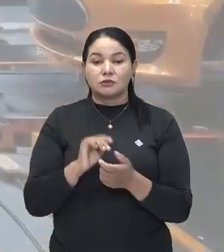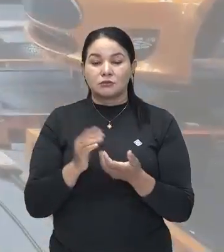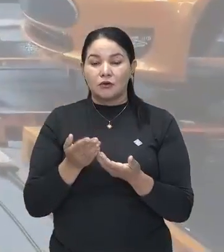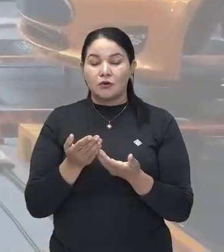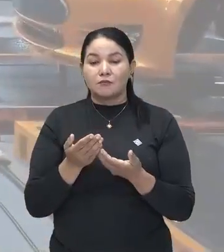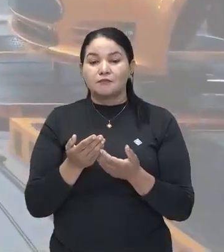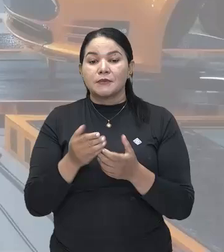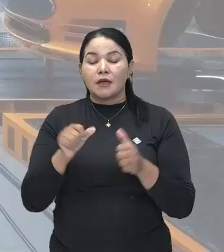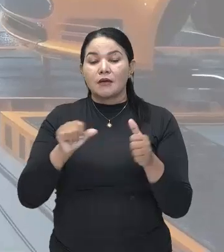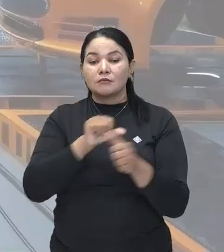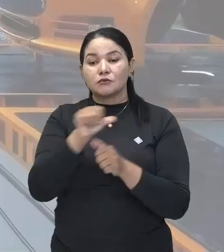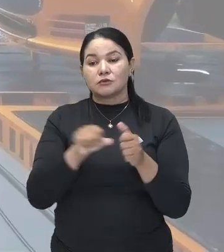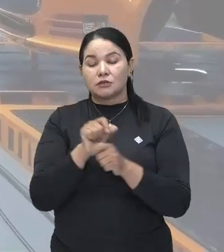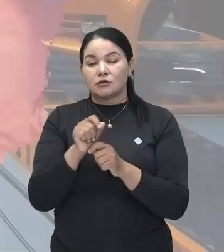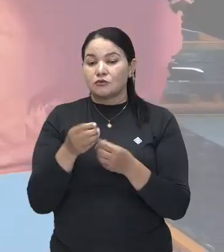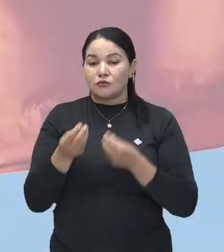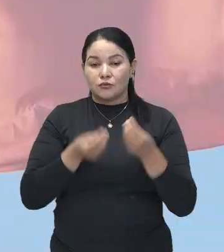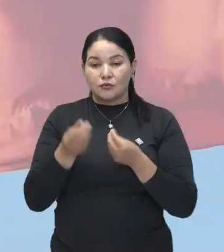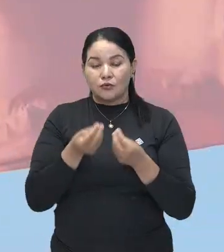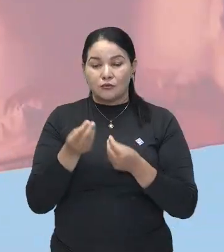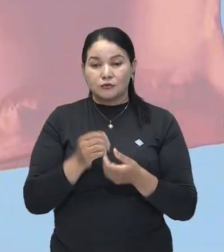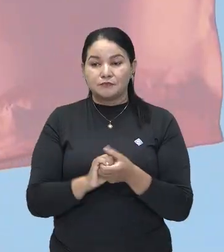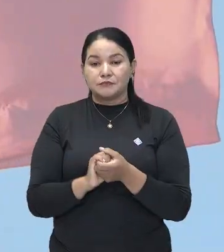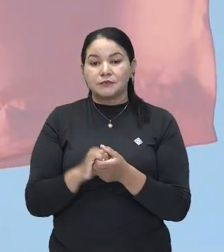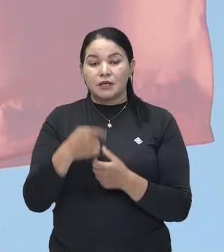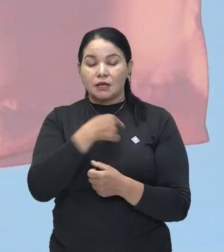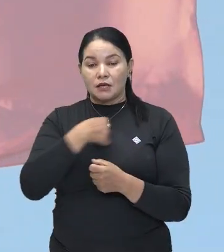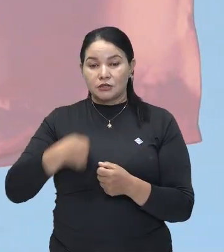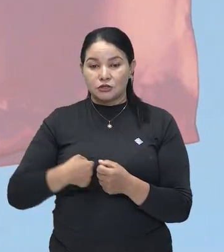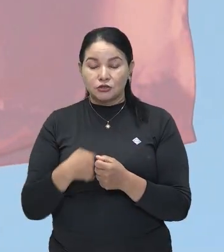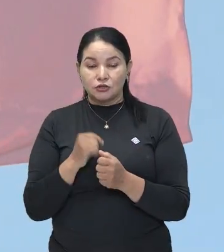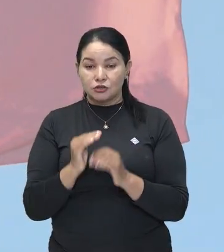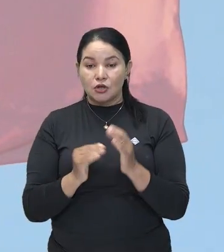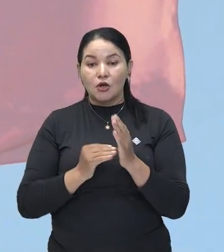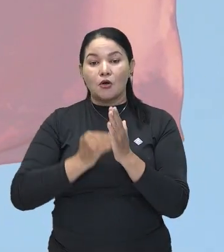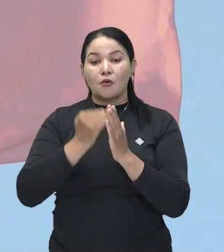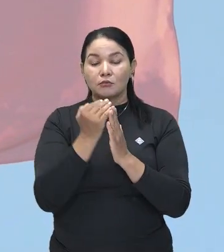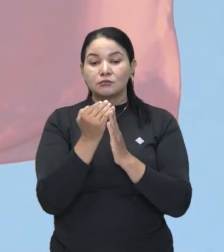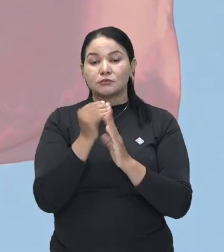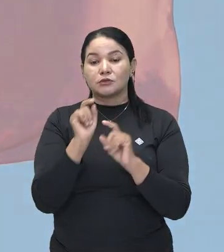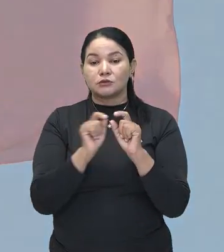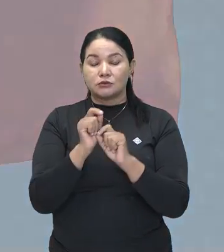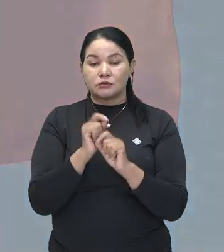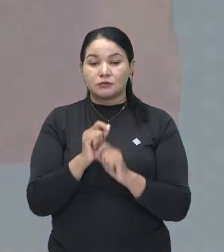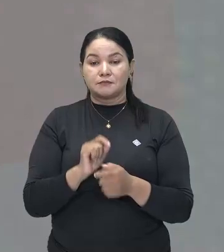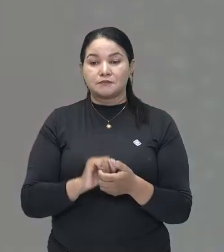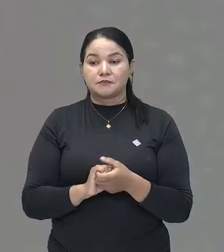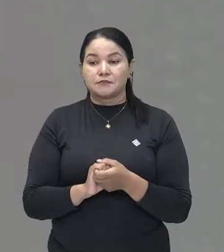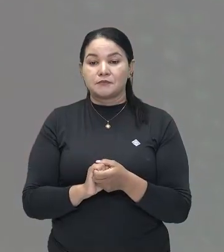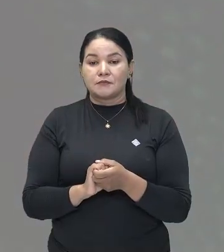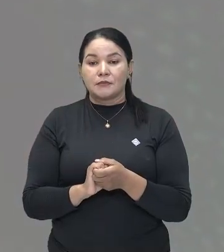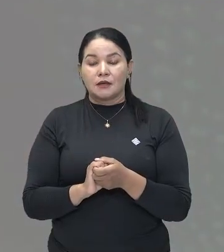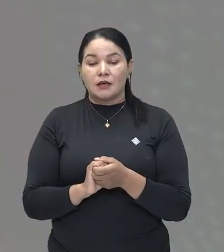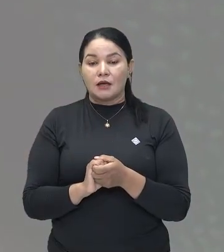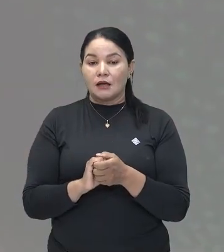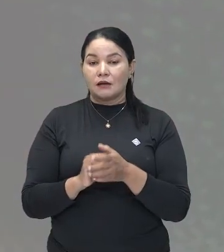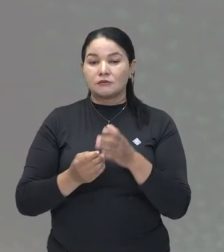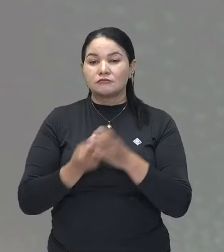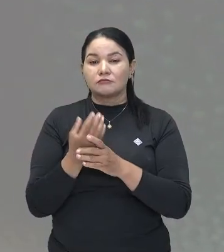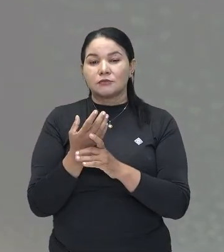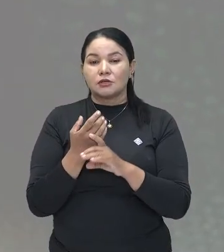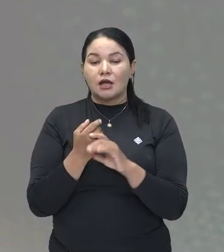campo econômico, em virtude da ascensão da China no atual cenário internacional. A introdução de reformas